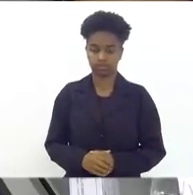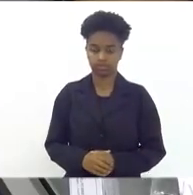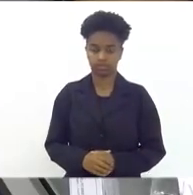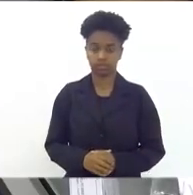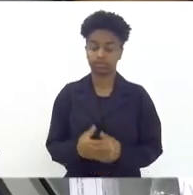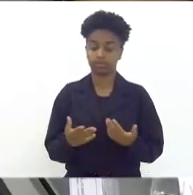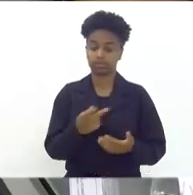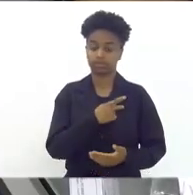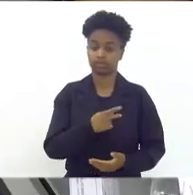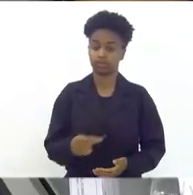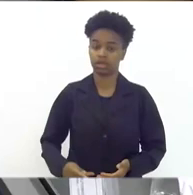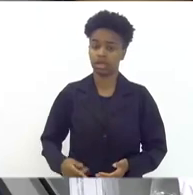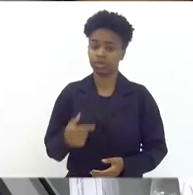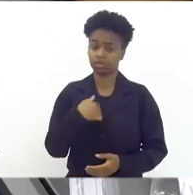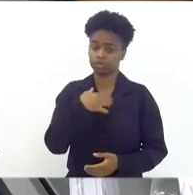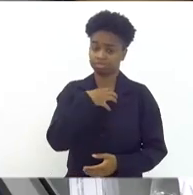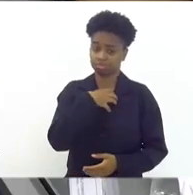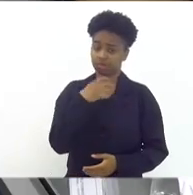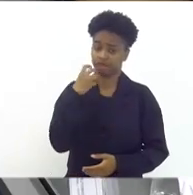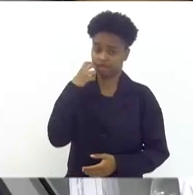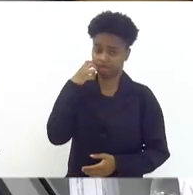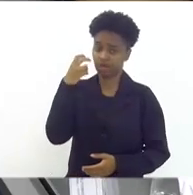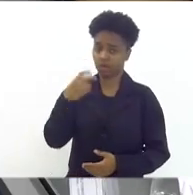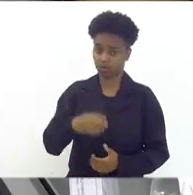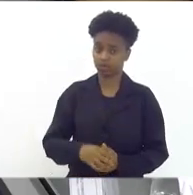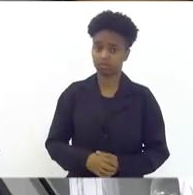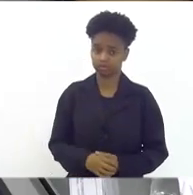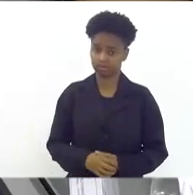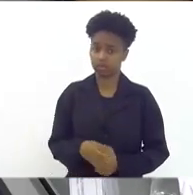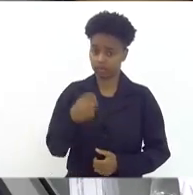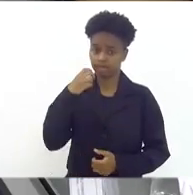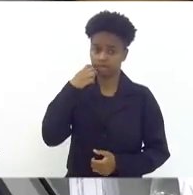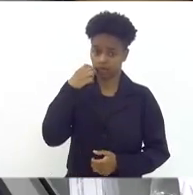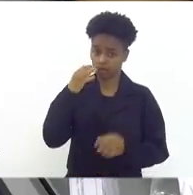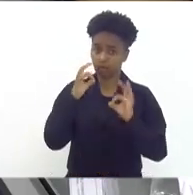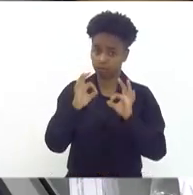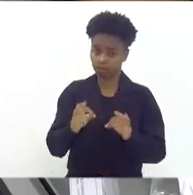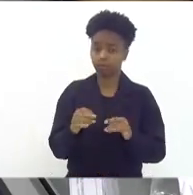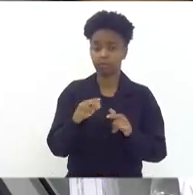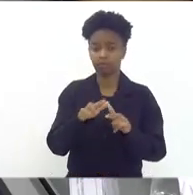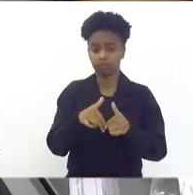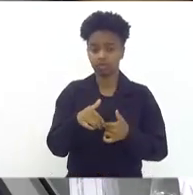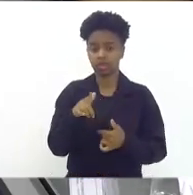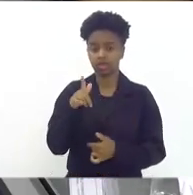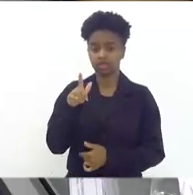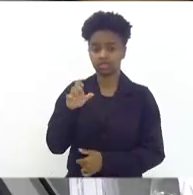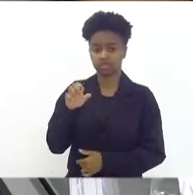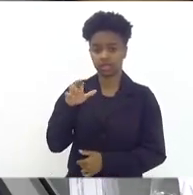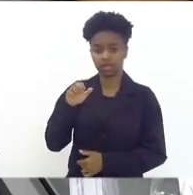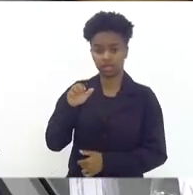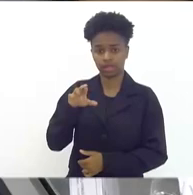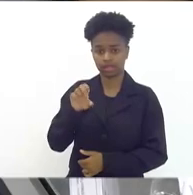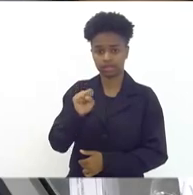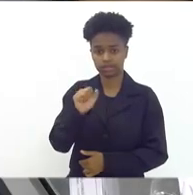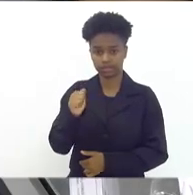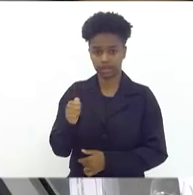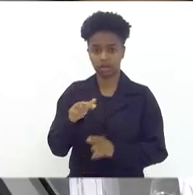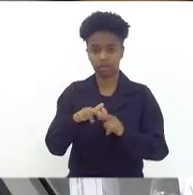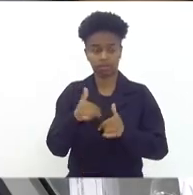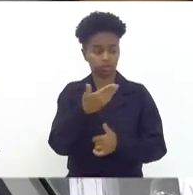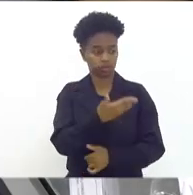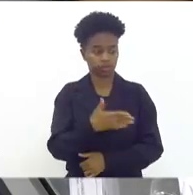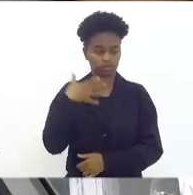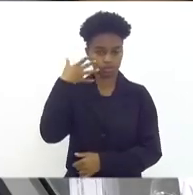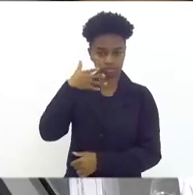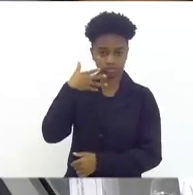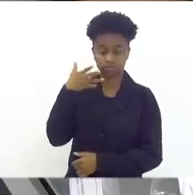eu fiquei até com vergonha até pela genésia pela fala do Seu Antônio ele